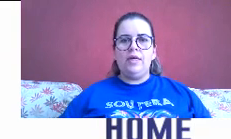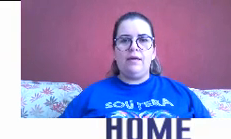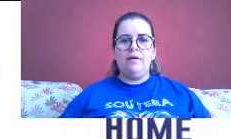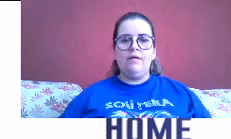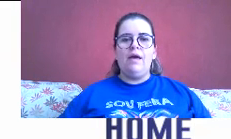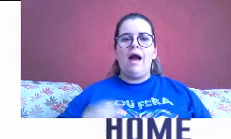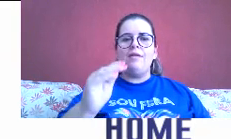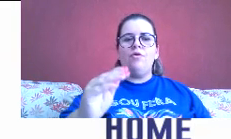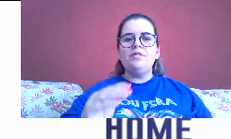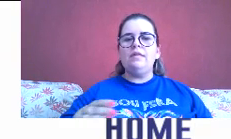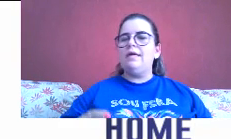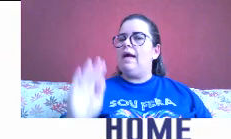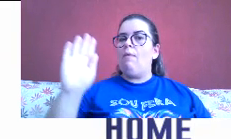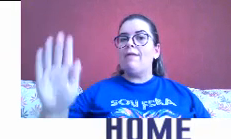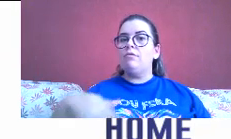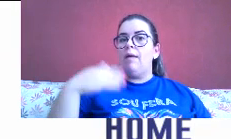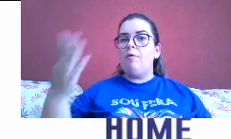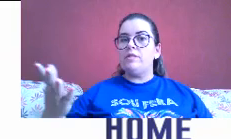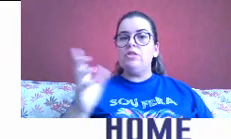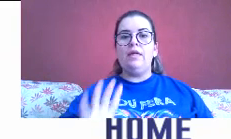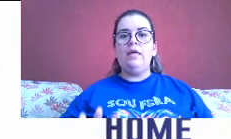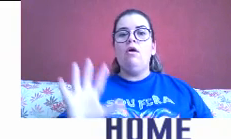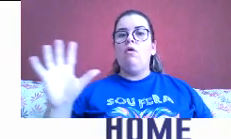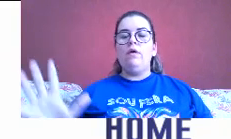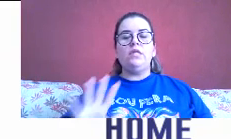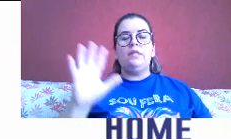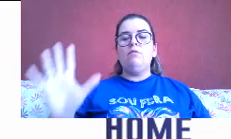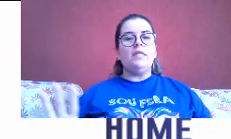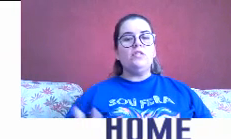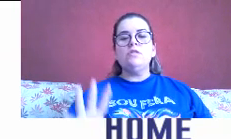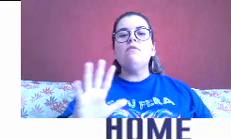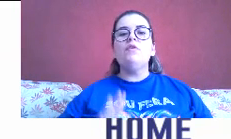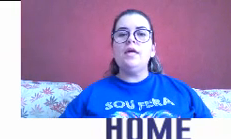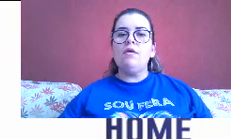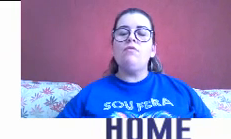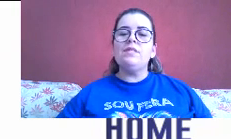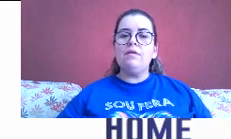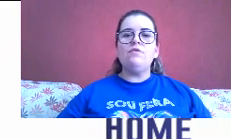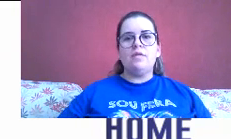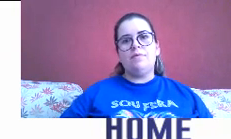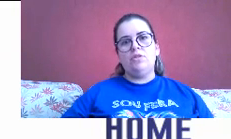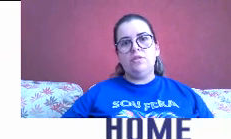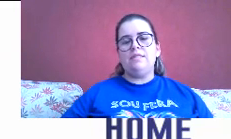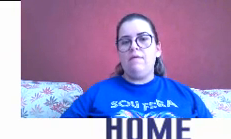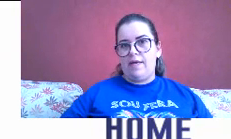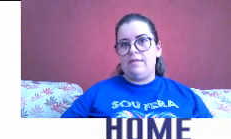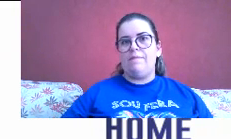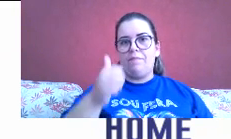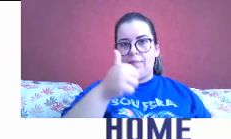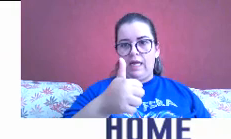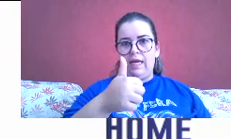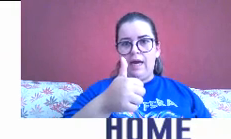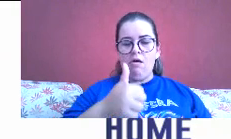parte aí A2 A3 A4 depois a Tiani ou a tia uma das asas vão vir aqui conversar com vocês pra gente dar